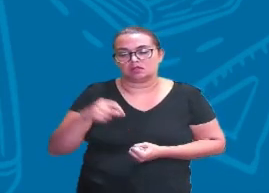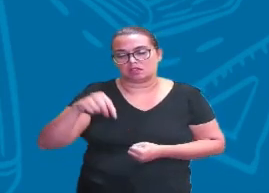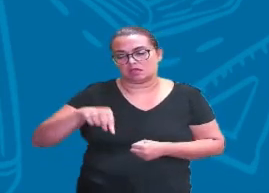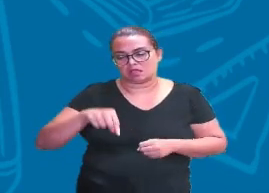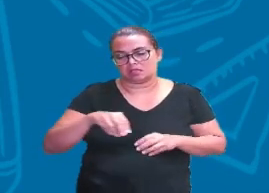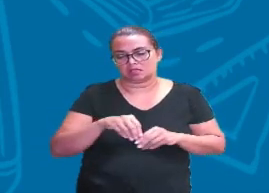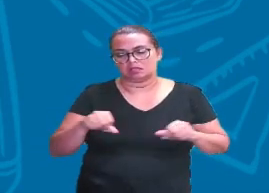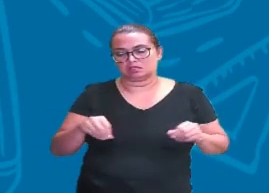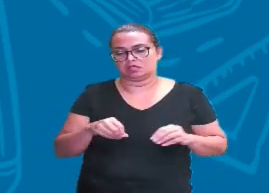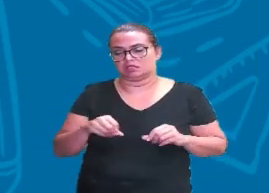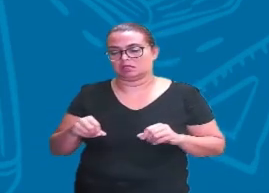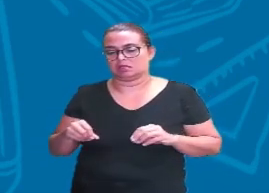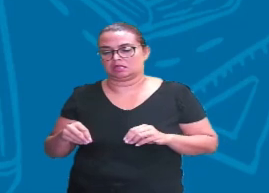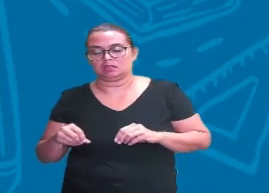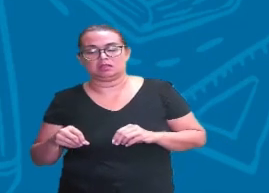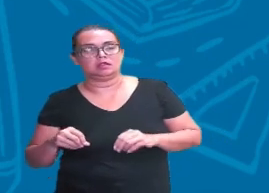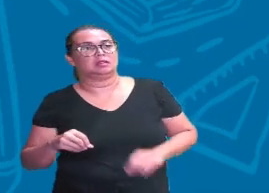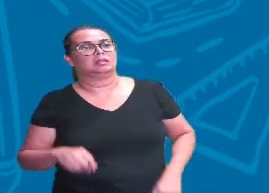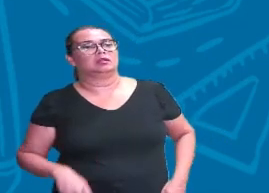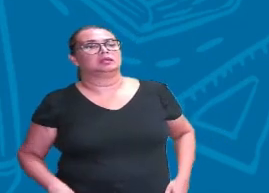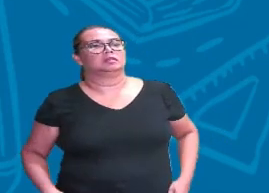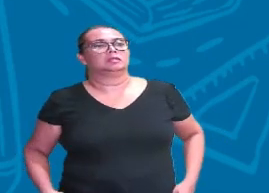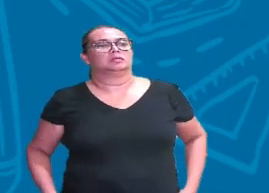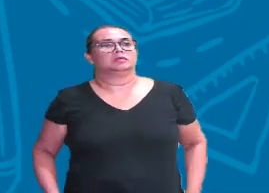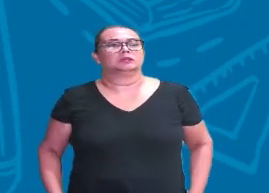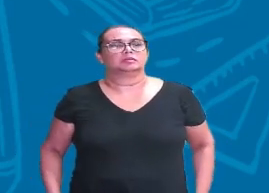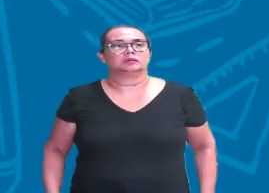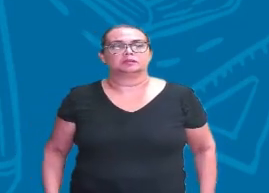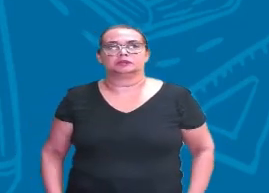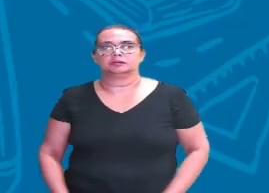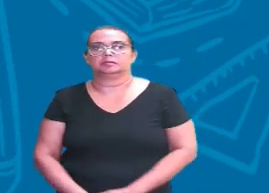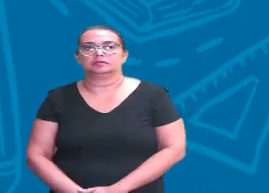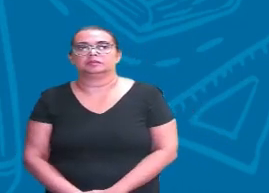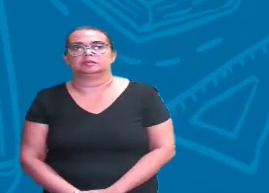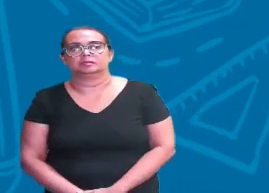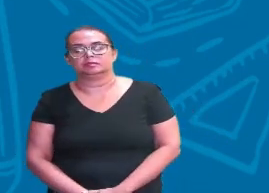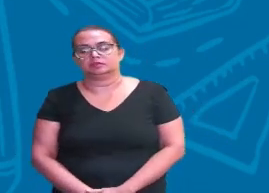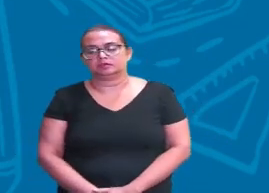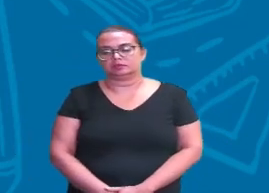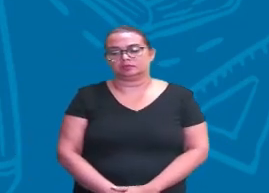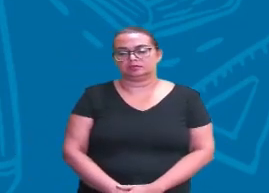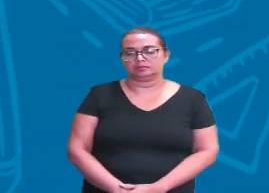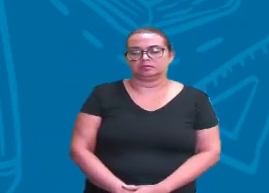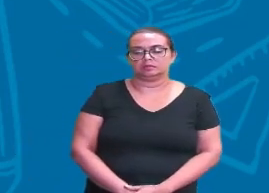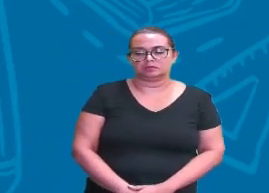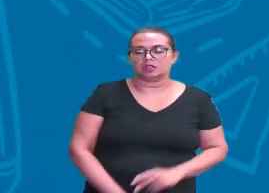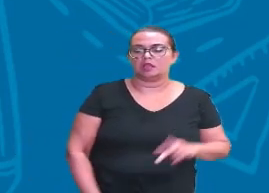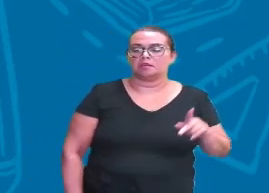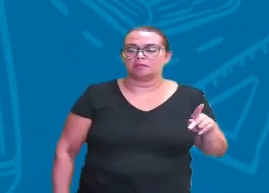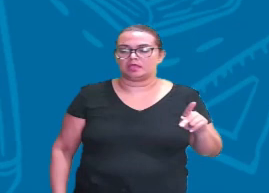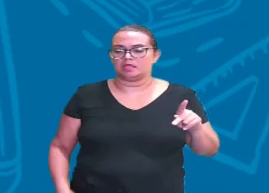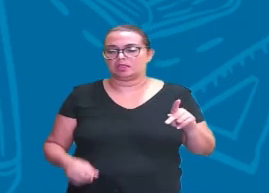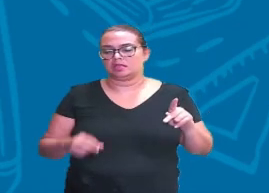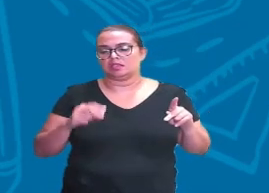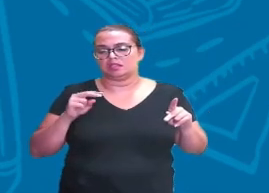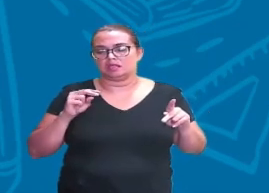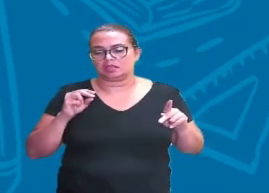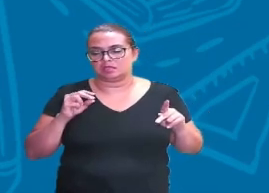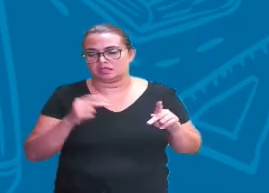Terra. Bom, qual é o peso dele? Faço o quê? Eu coloco essa fórmula, que é peso igual a massa vezes a